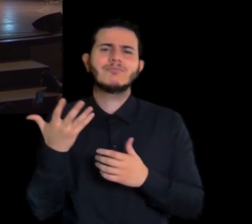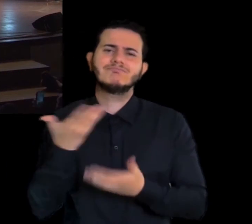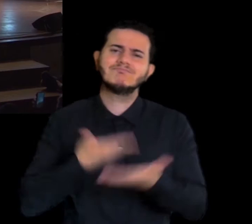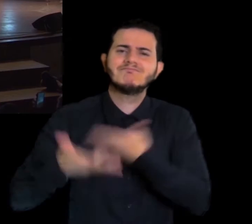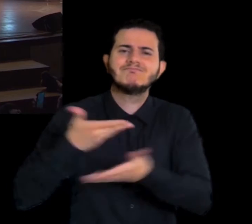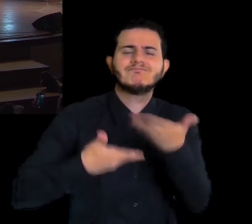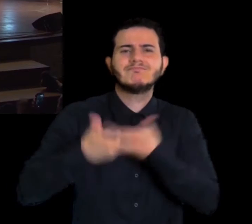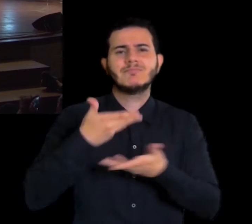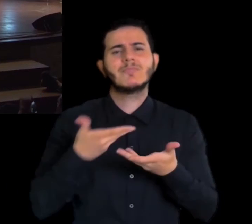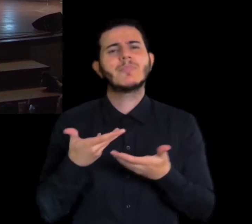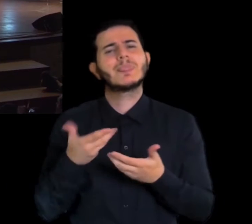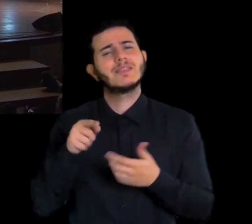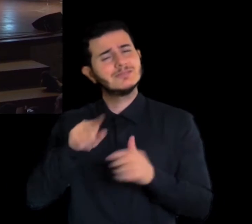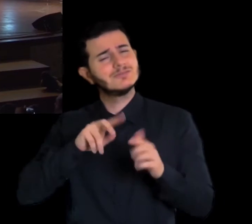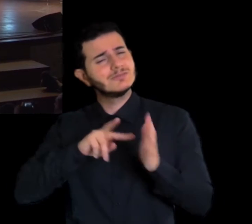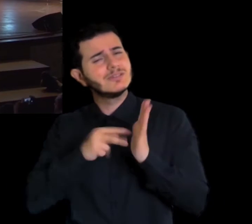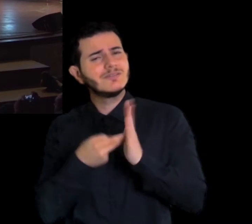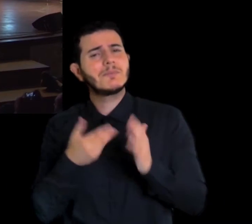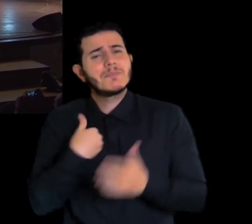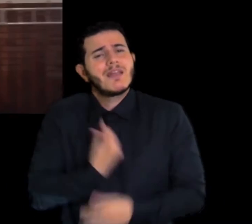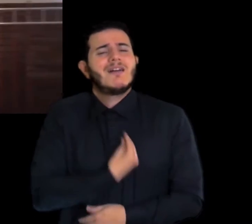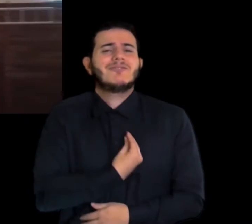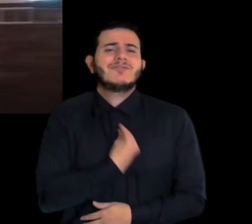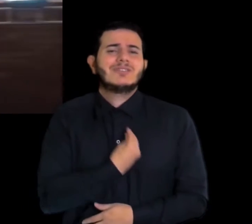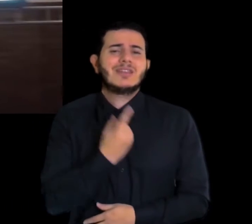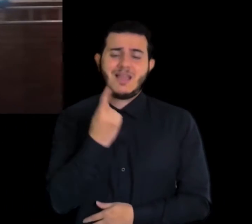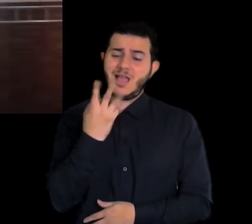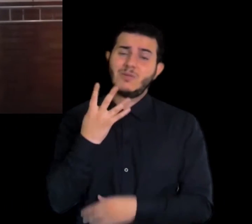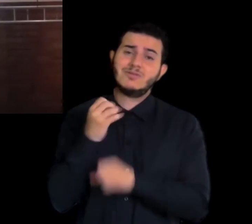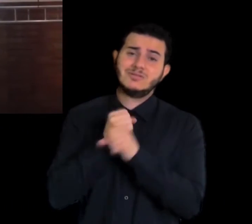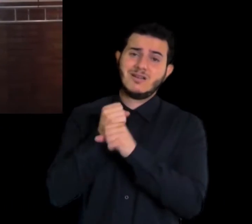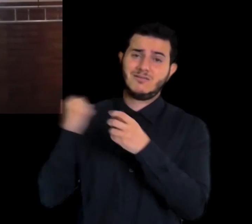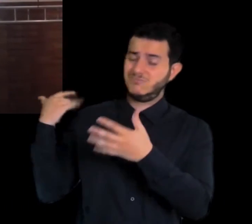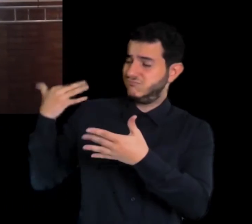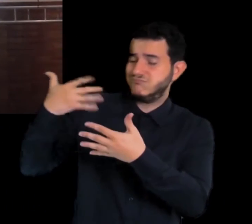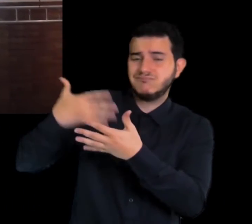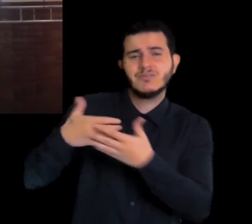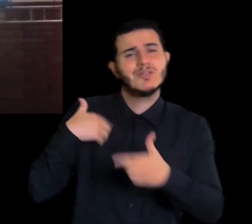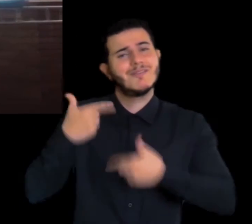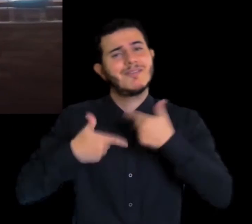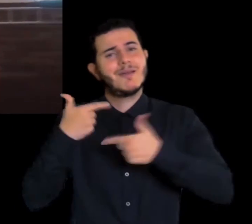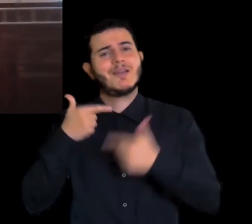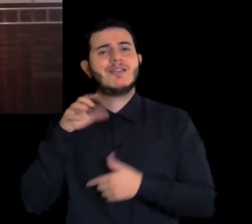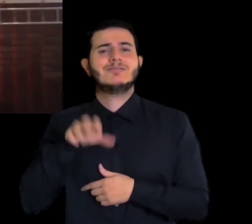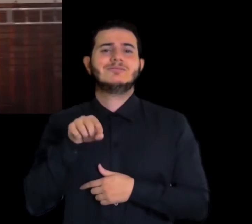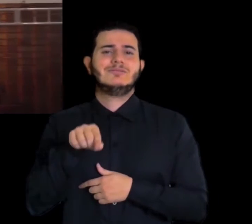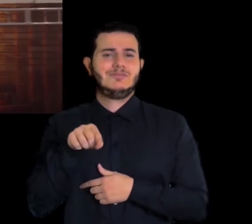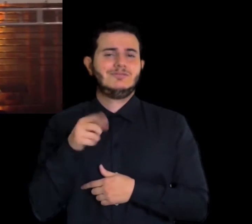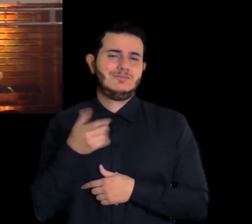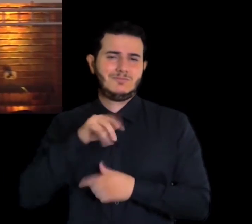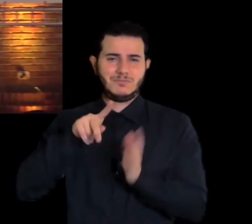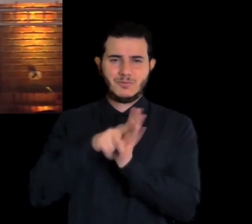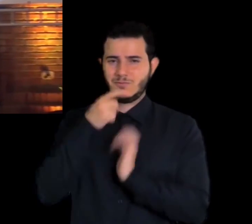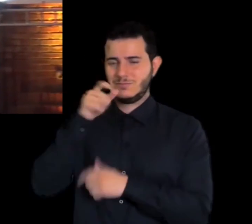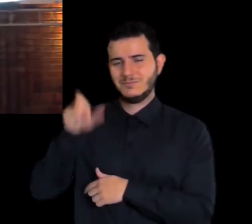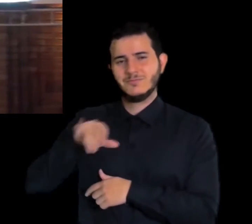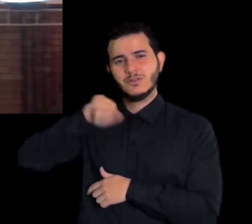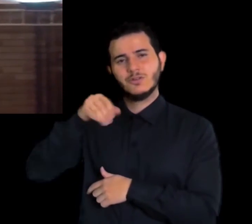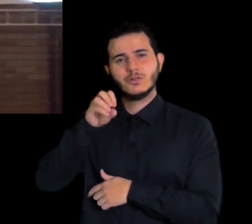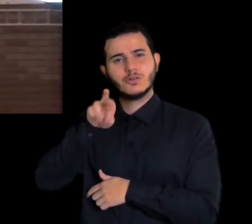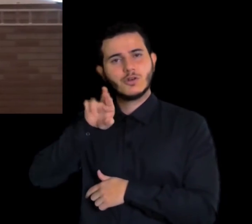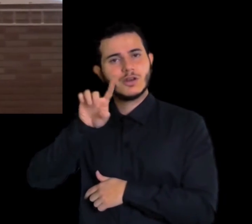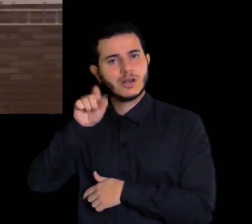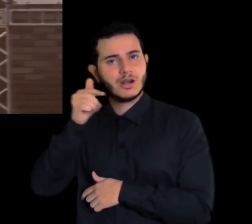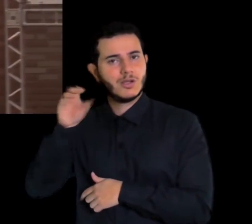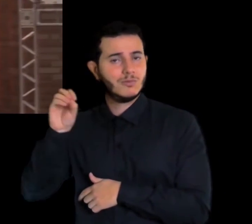E solucionar para mim é uma coisa que faz parte da minha vida hoje. Há 14 anos eu trabalho só com isso, como o Jordão mesmo colocou ali.